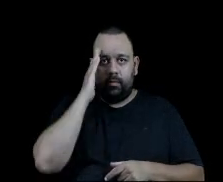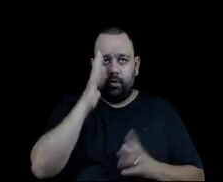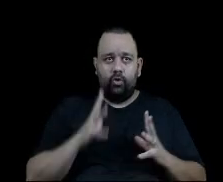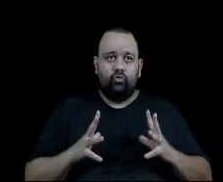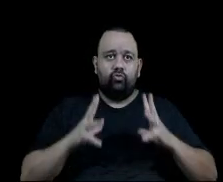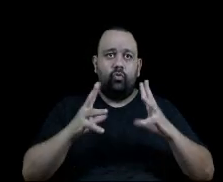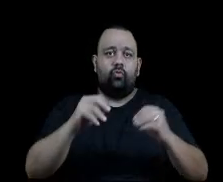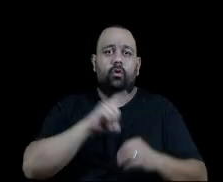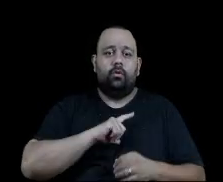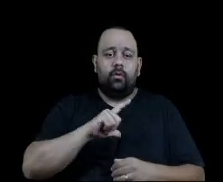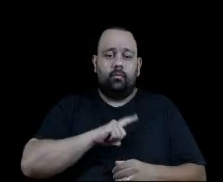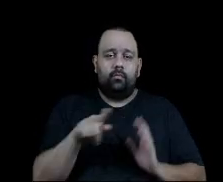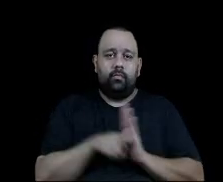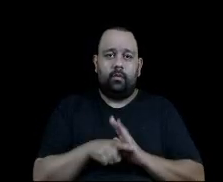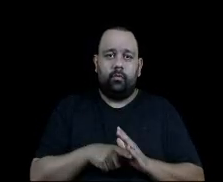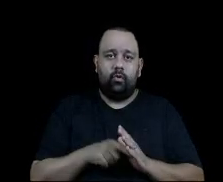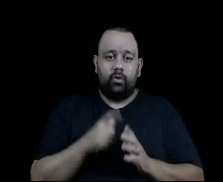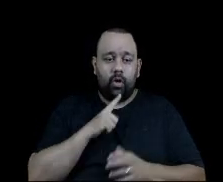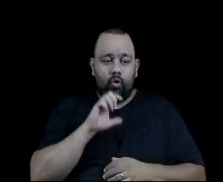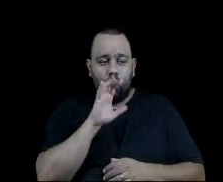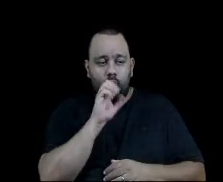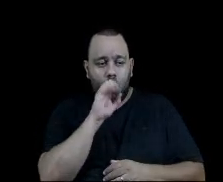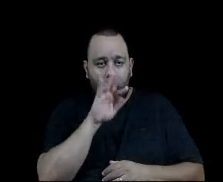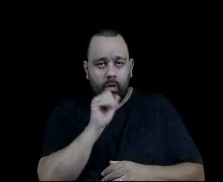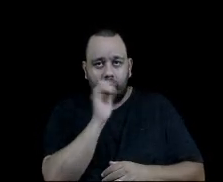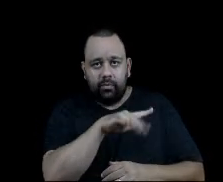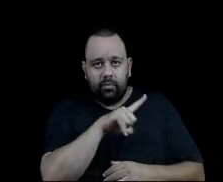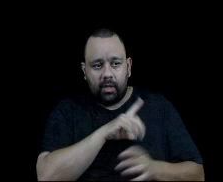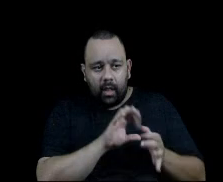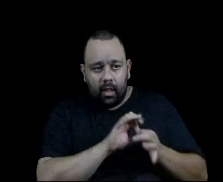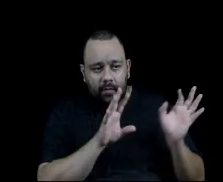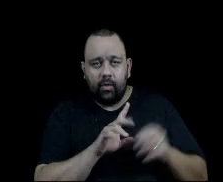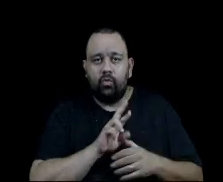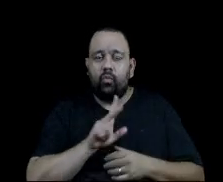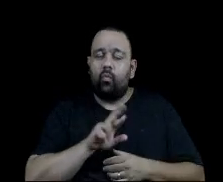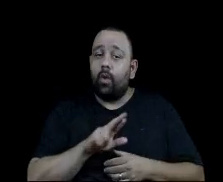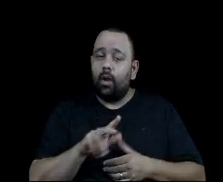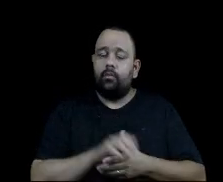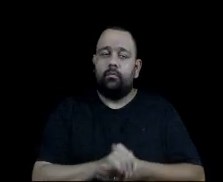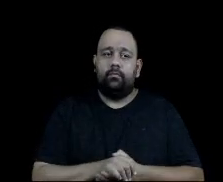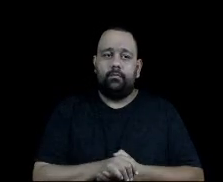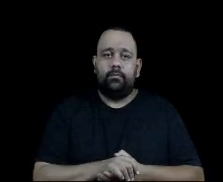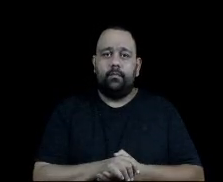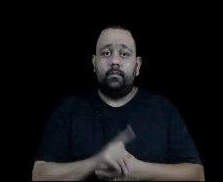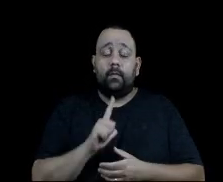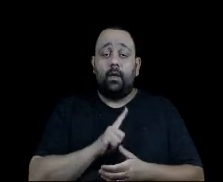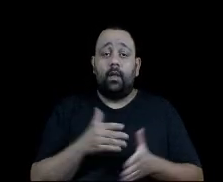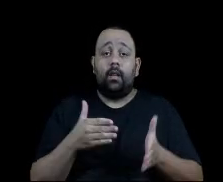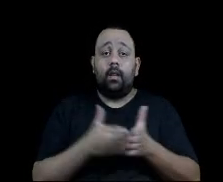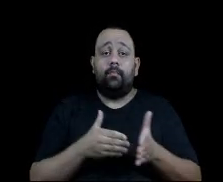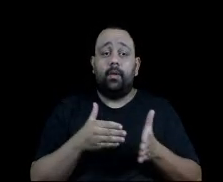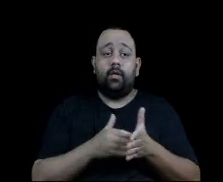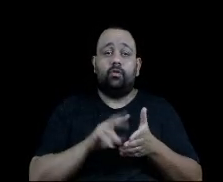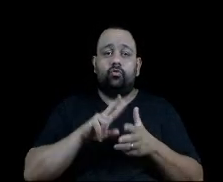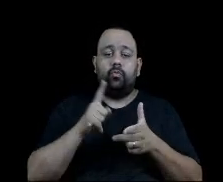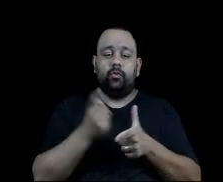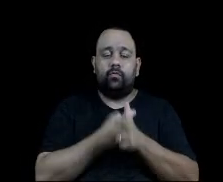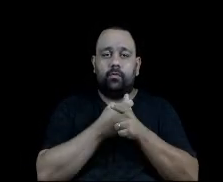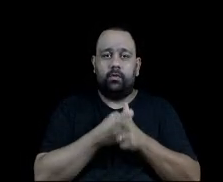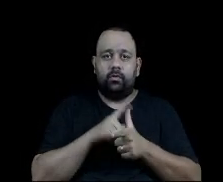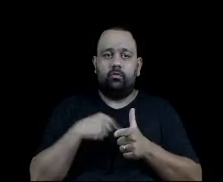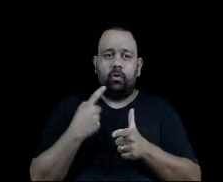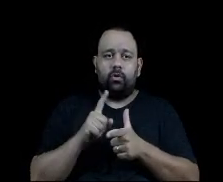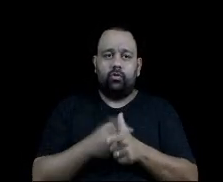existem. Então, nem tudo que está na conta está disponível. Em seguida, a gente vê que o limite